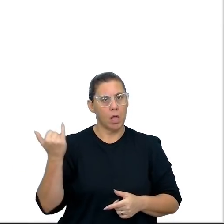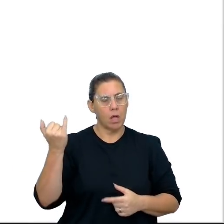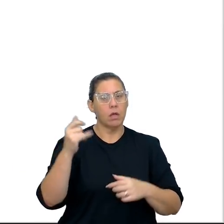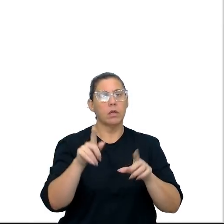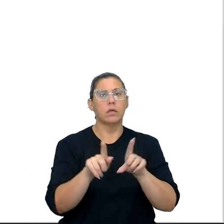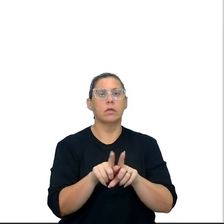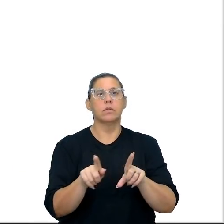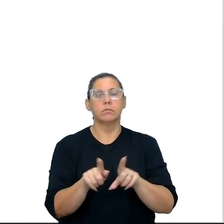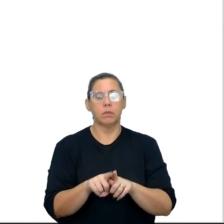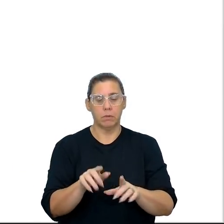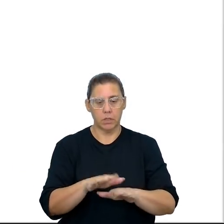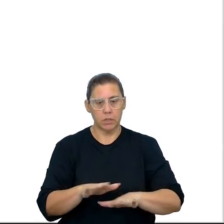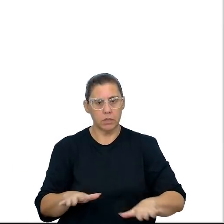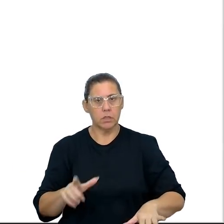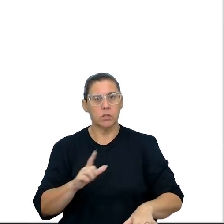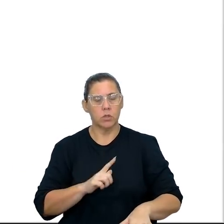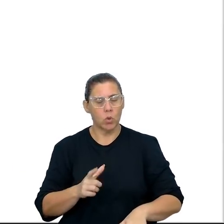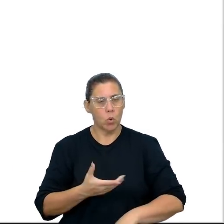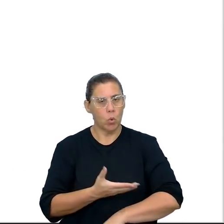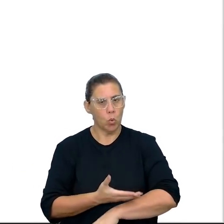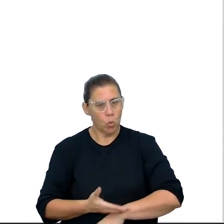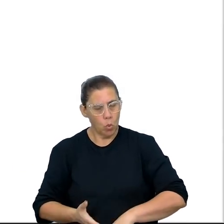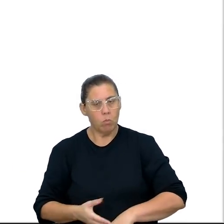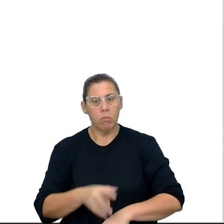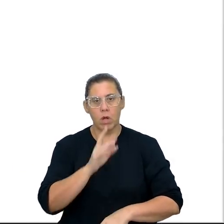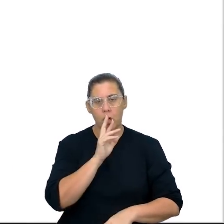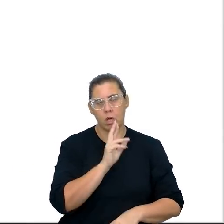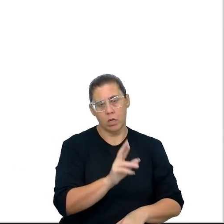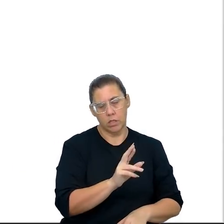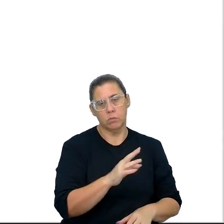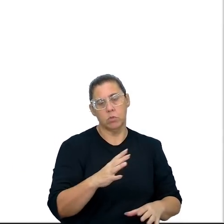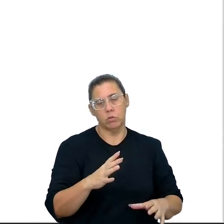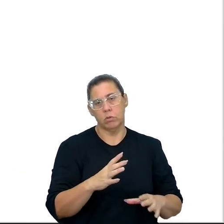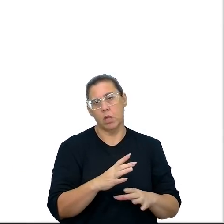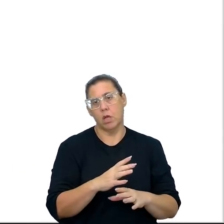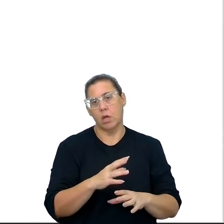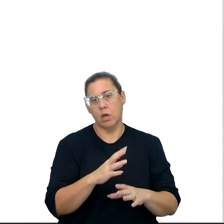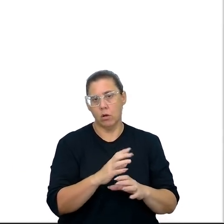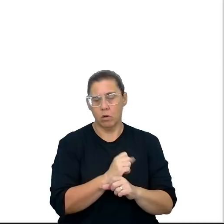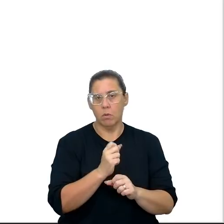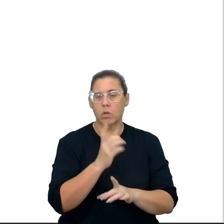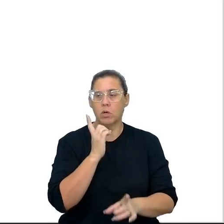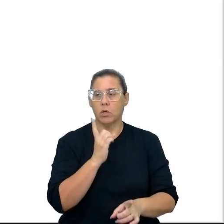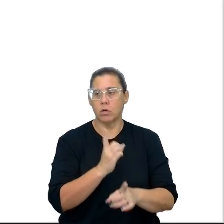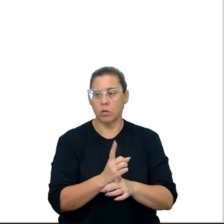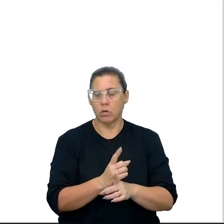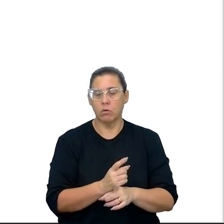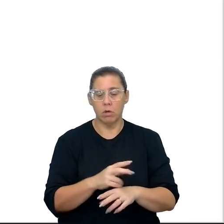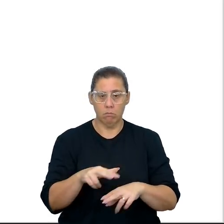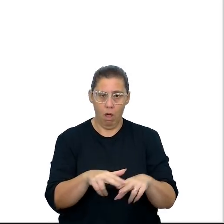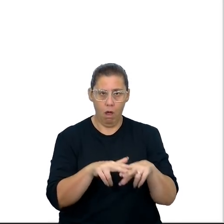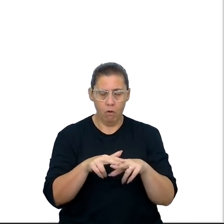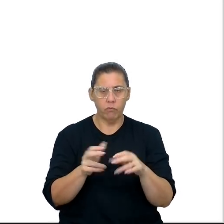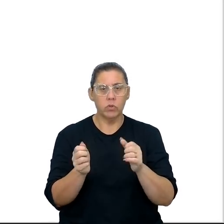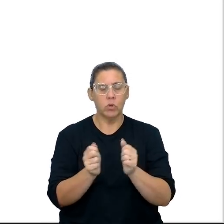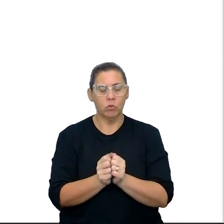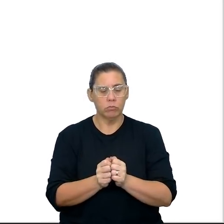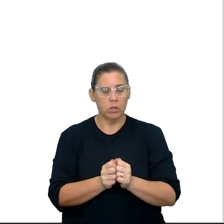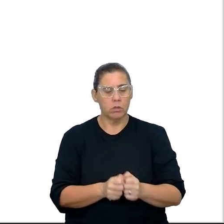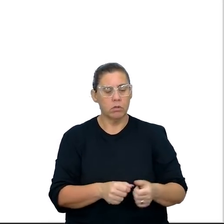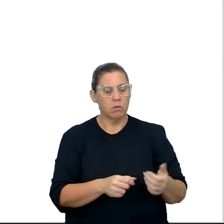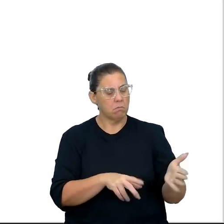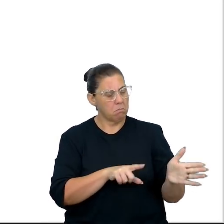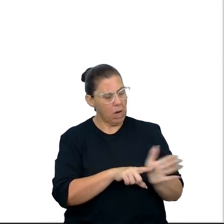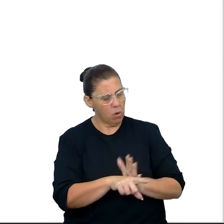também que as crianças tenham o hábito de responder com os resultados que eles chegam, né? E aí fazer a revisão, olhar para a